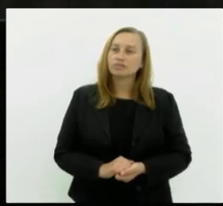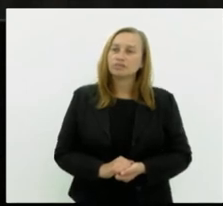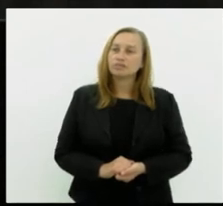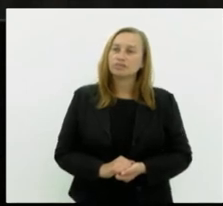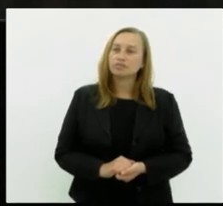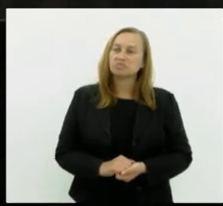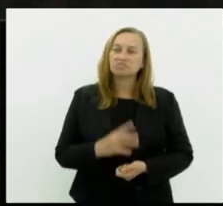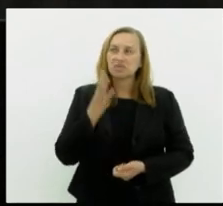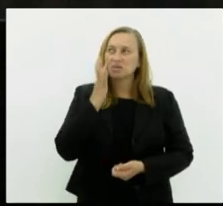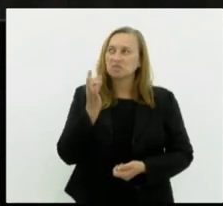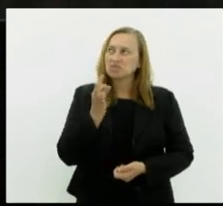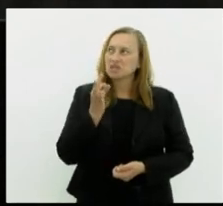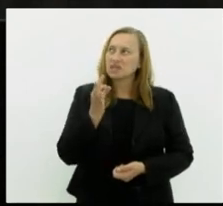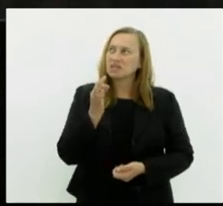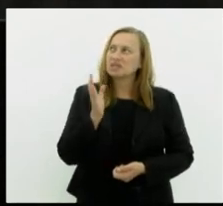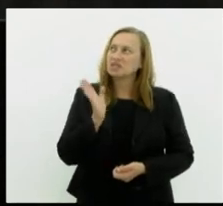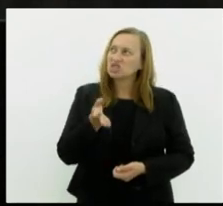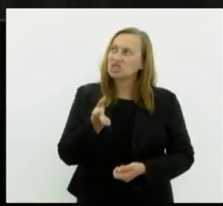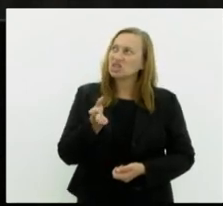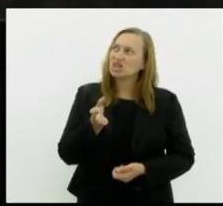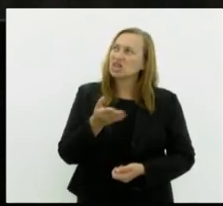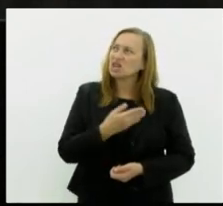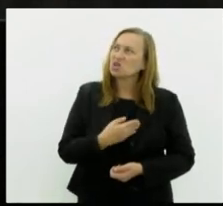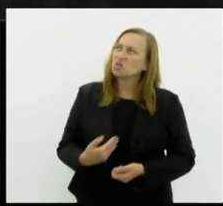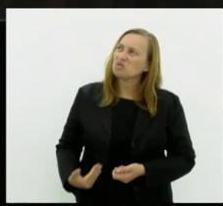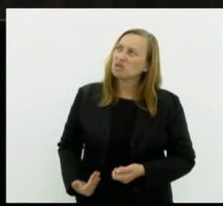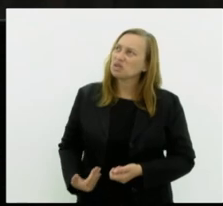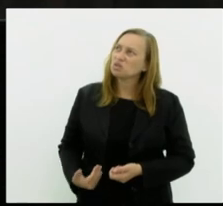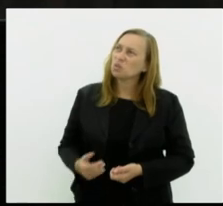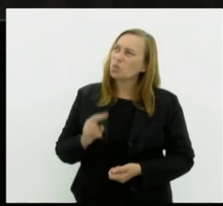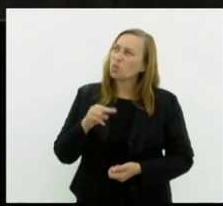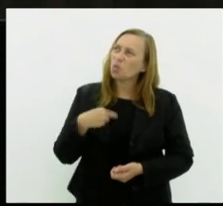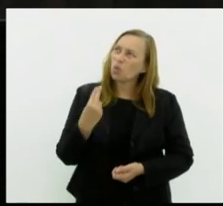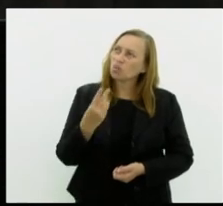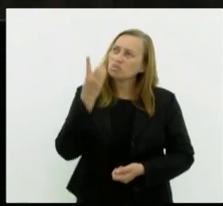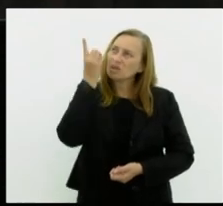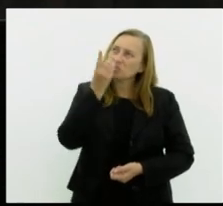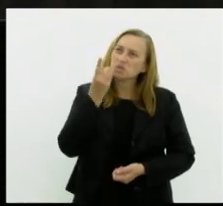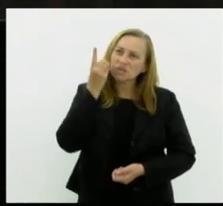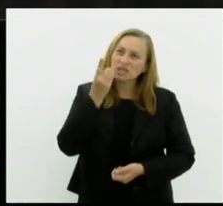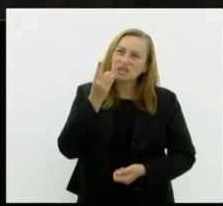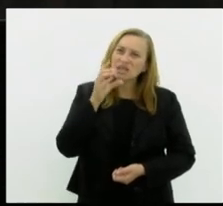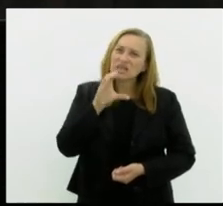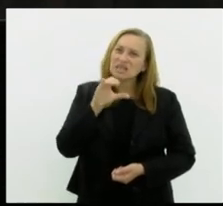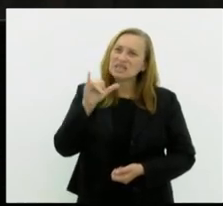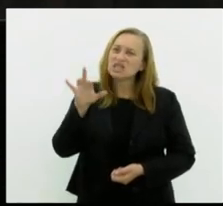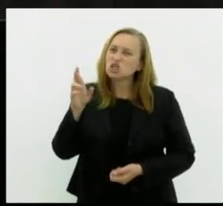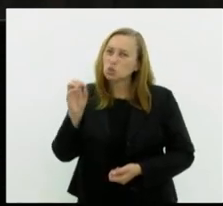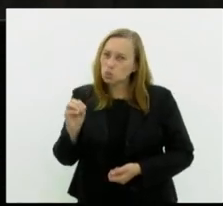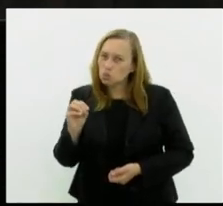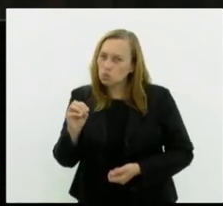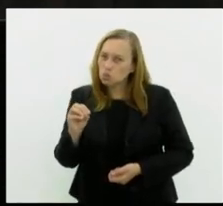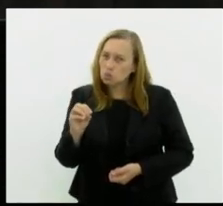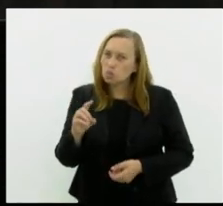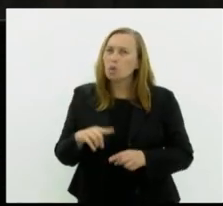não sei se naquela época ele já era governador ou que era deputado, Ciro Gomes. Mas ele se tornou o